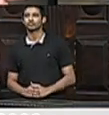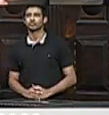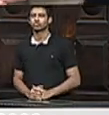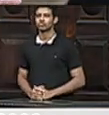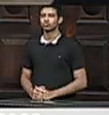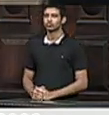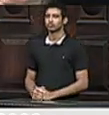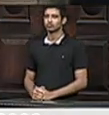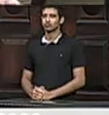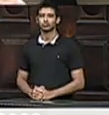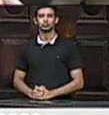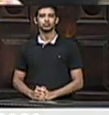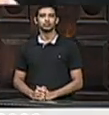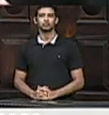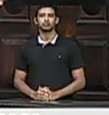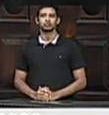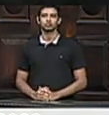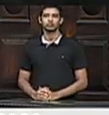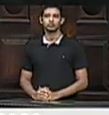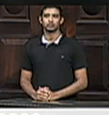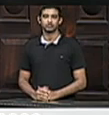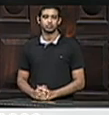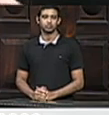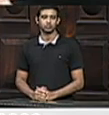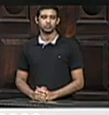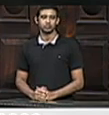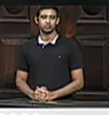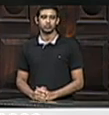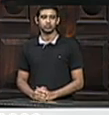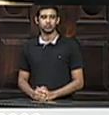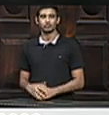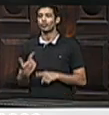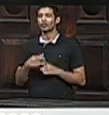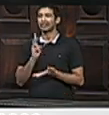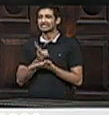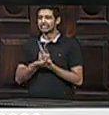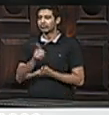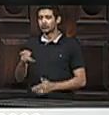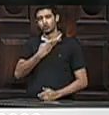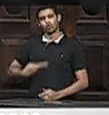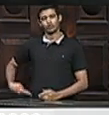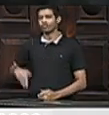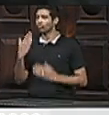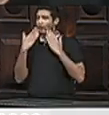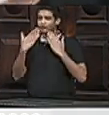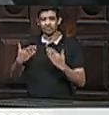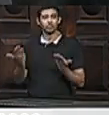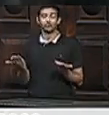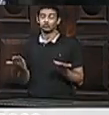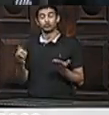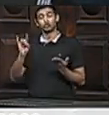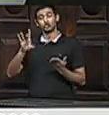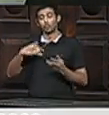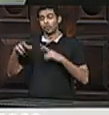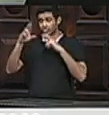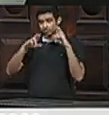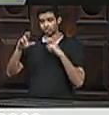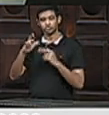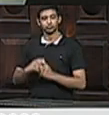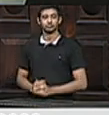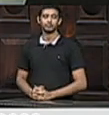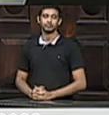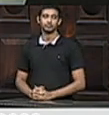absolutamente desfavorável para patrões e empregados, quando a função do Executivo seria